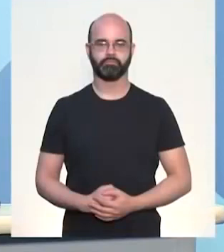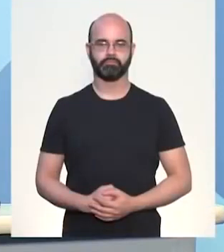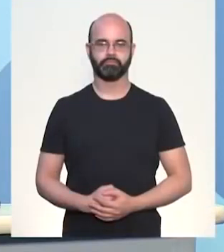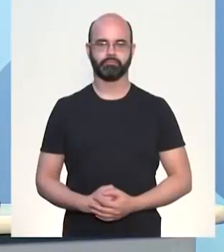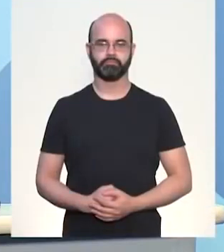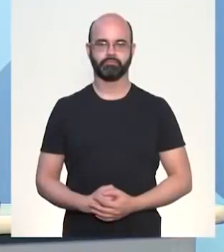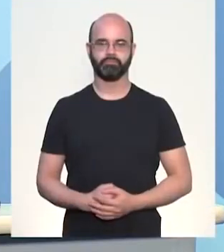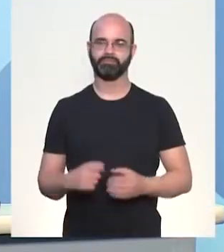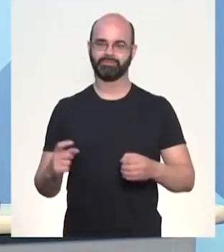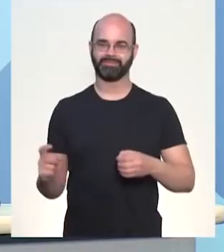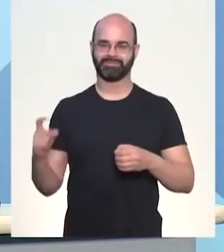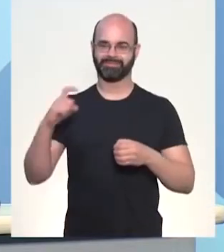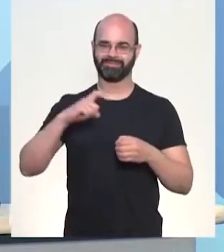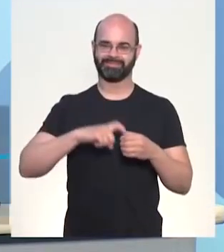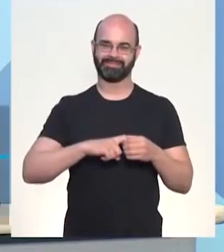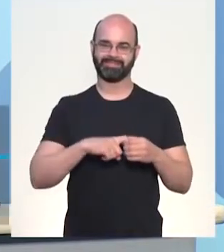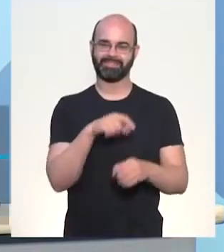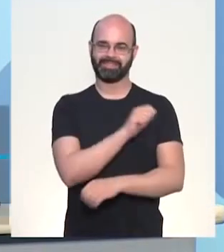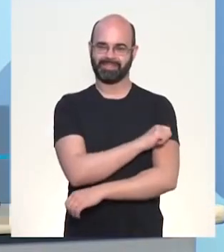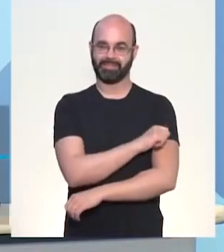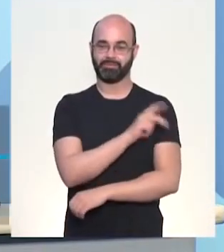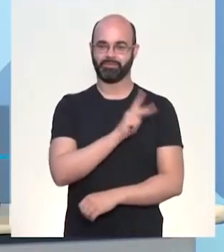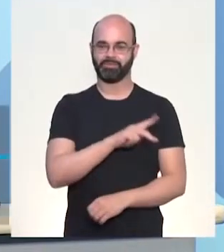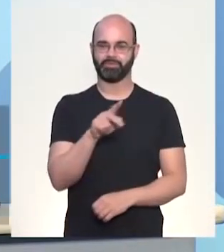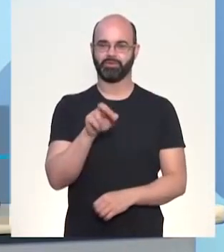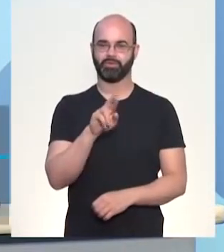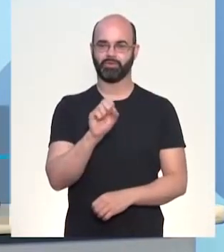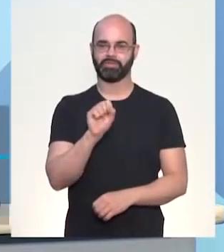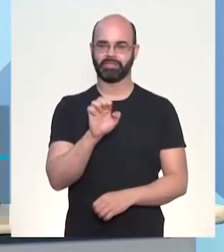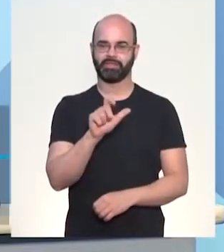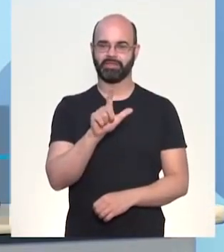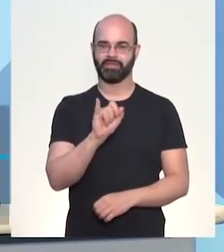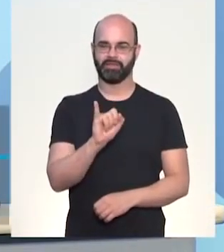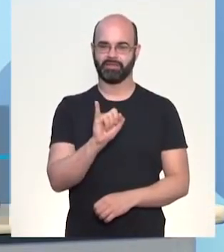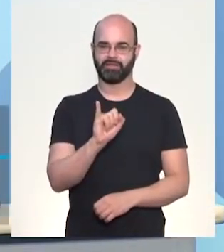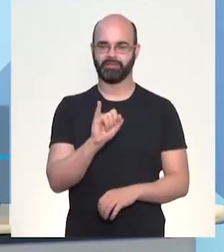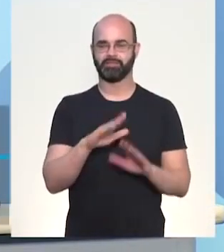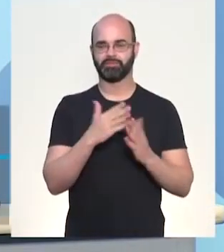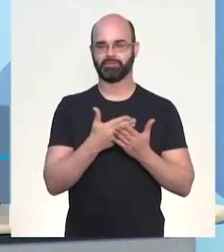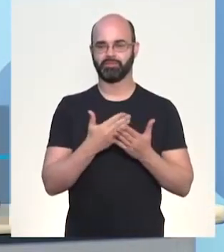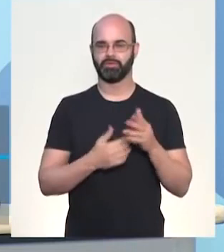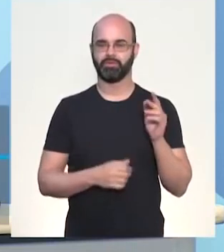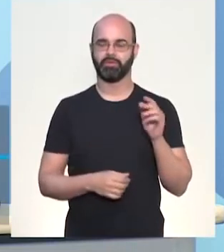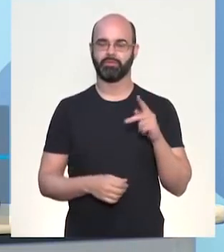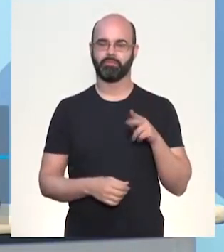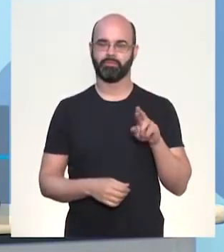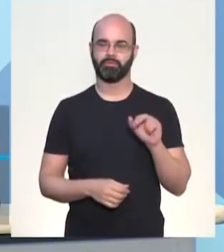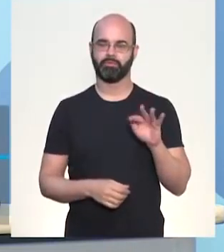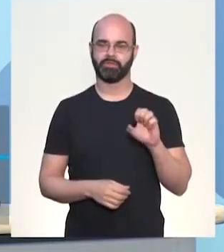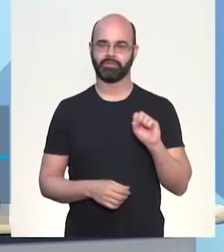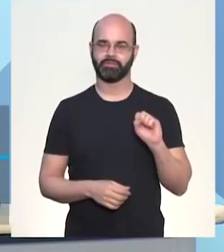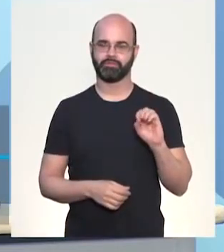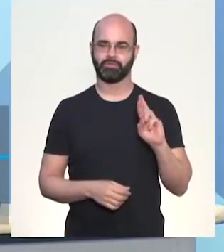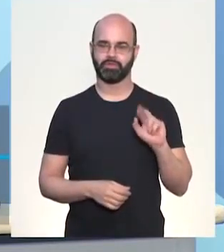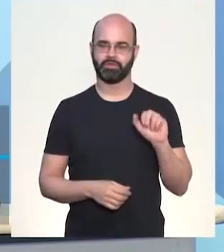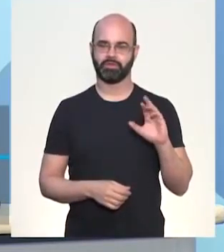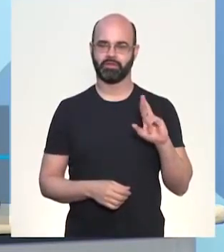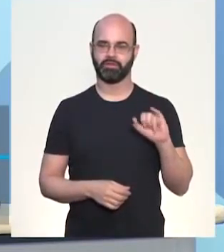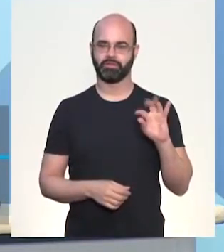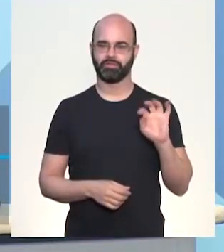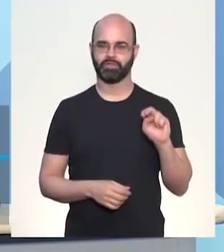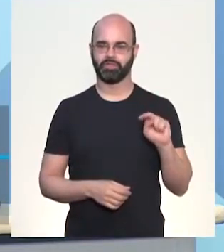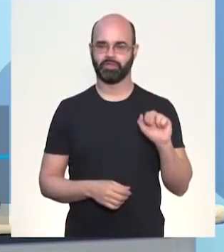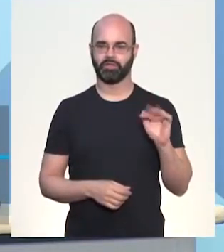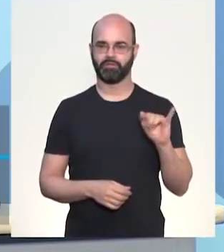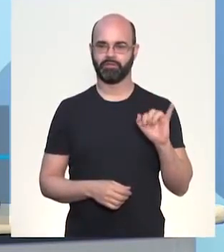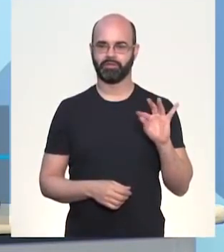Voltamos aqui, ó. Os alunos da professora Roseli, lá da escola Professora Cristina Fittipaldi, estão dizendo que sim.